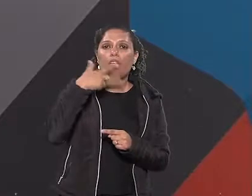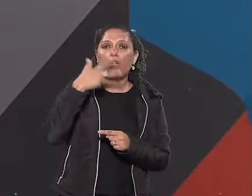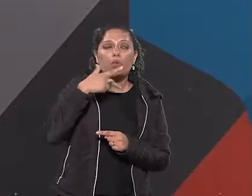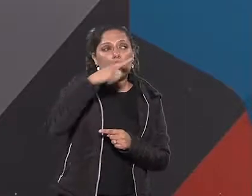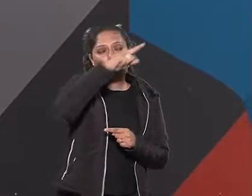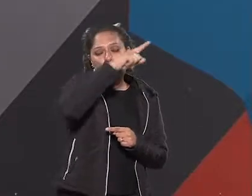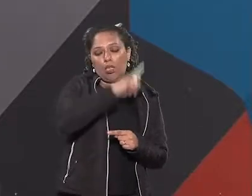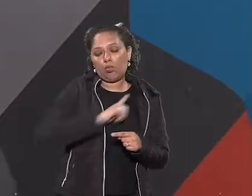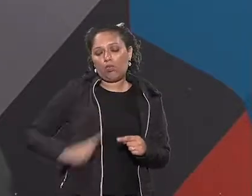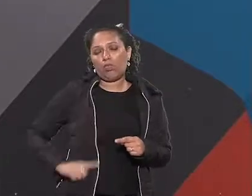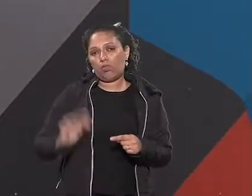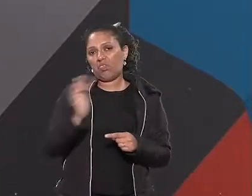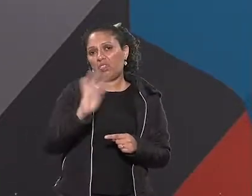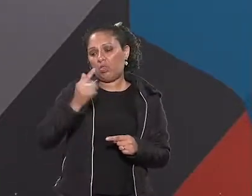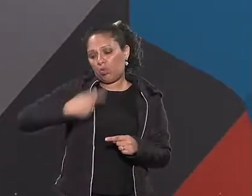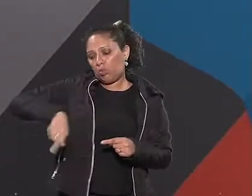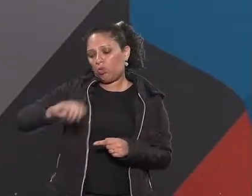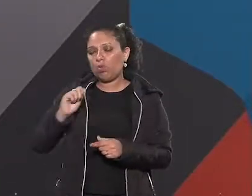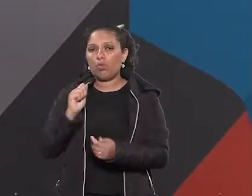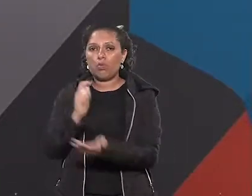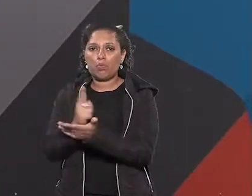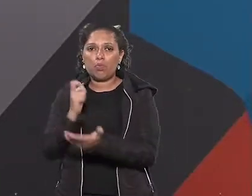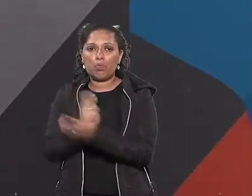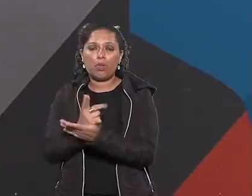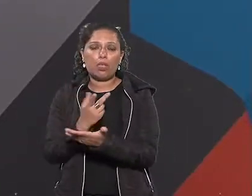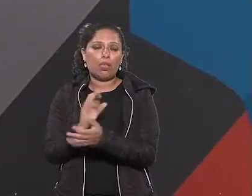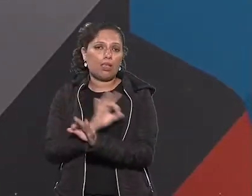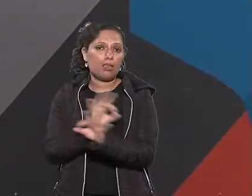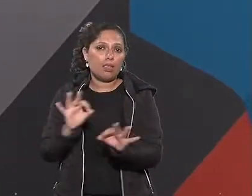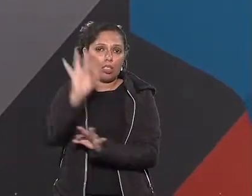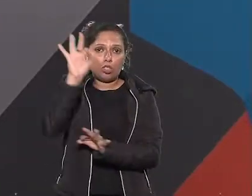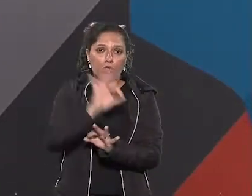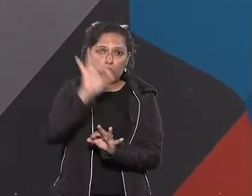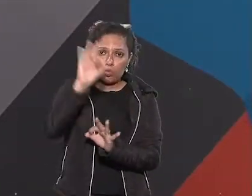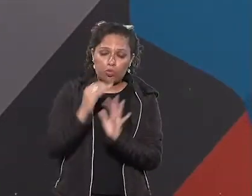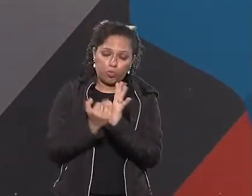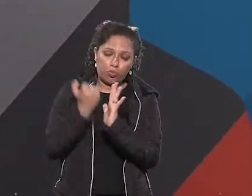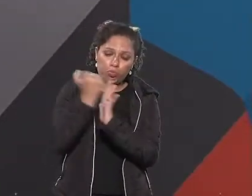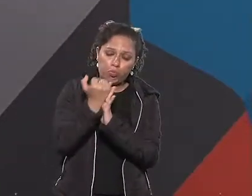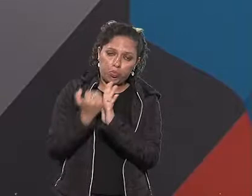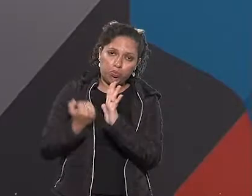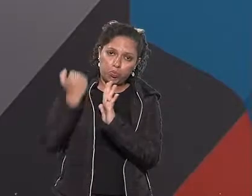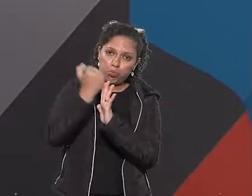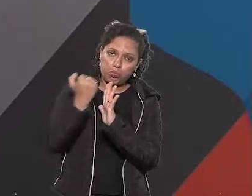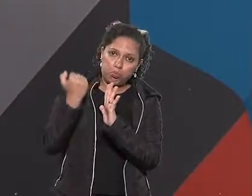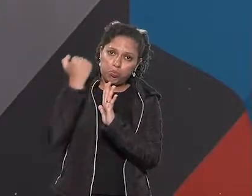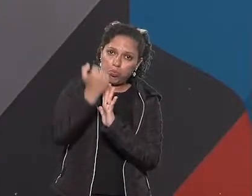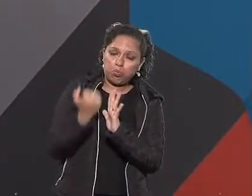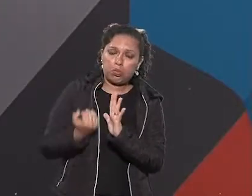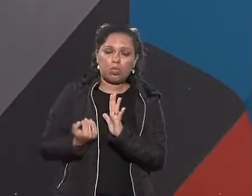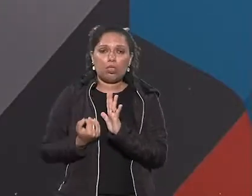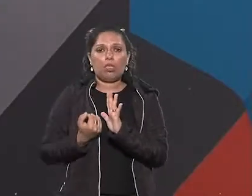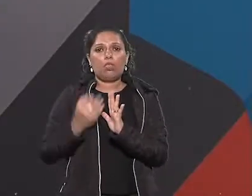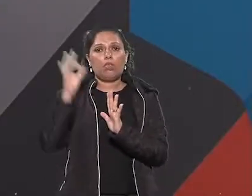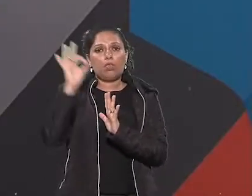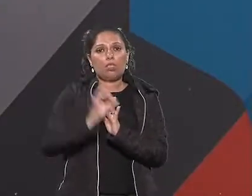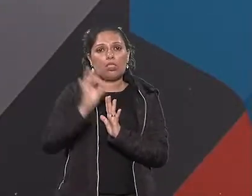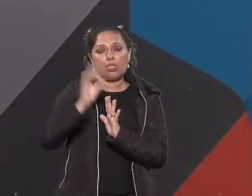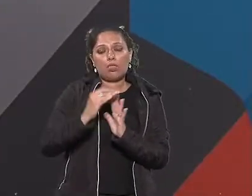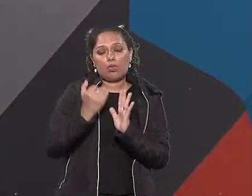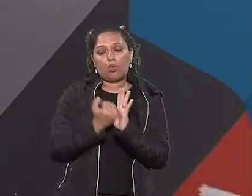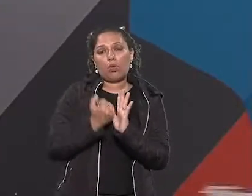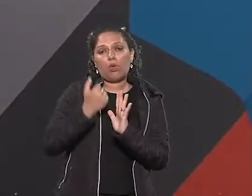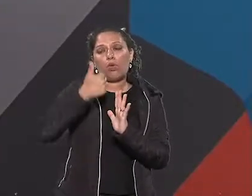Estado inadimplente e aplicou uma forma de cálculo sobre a dívida que considera a taxa Selic mais